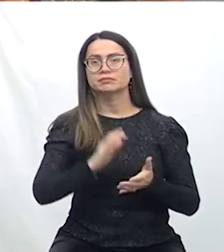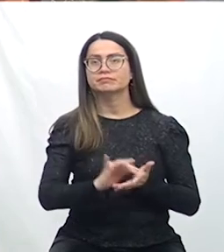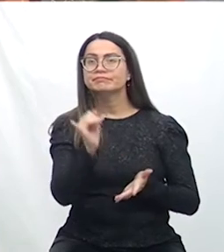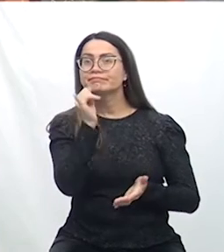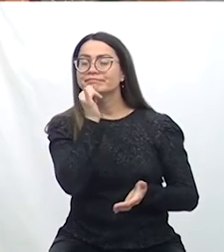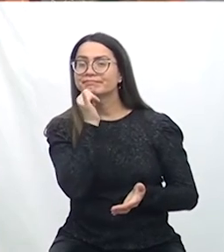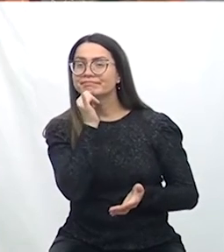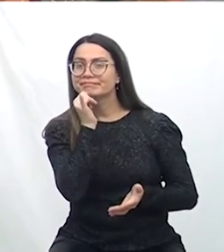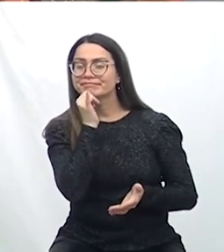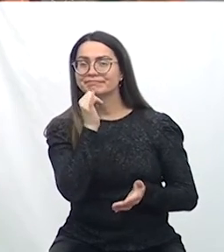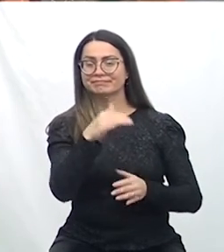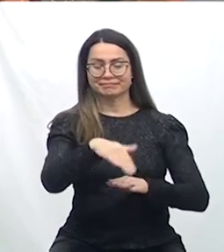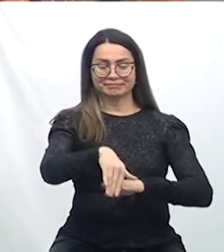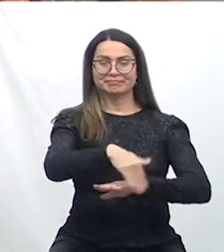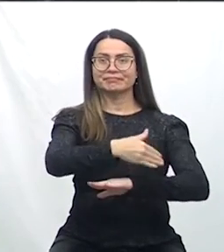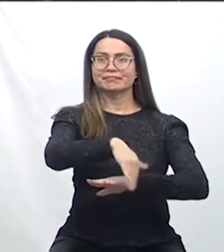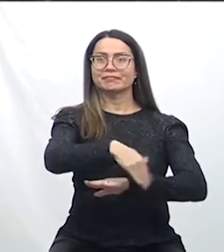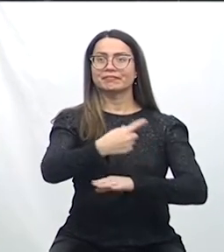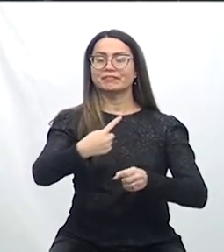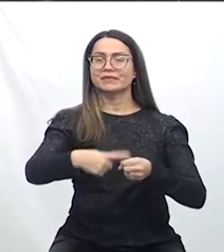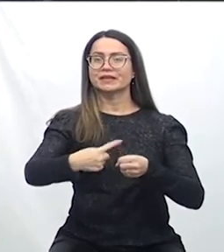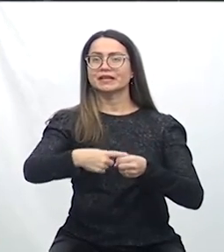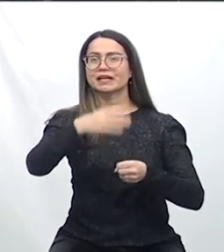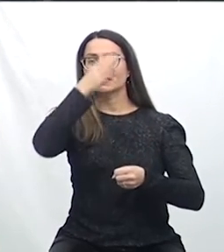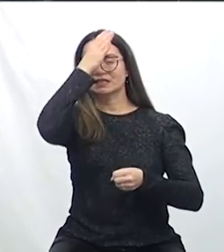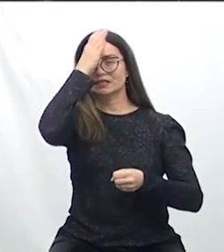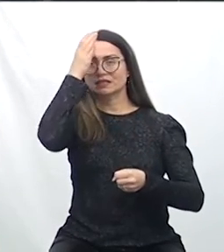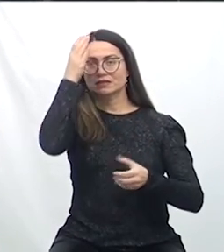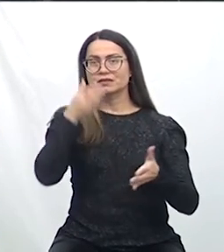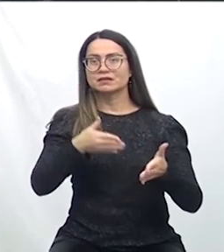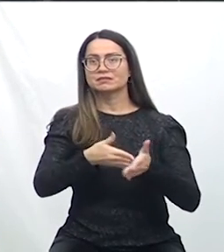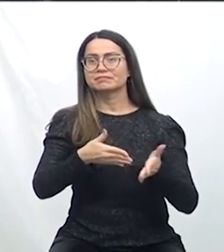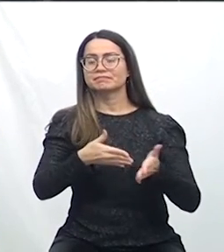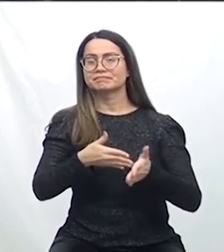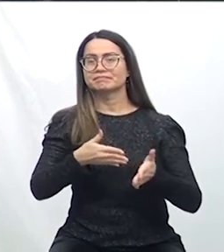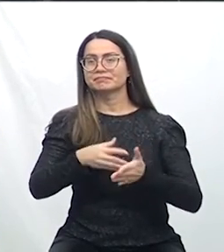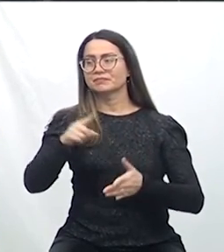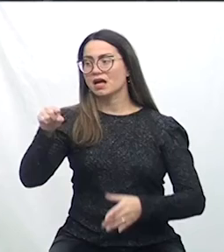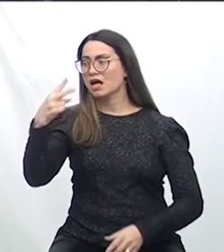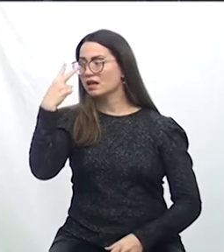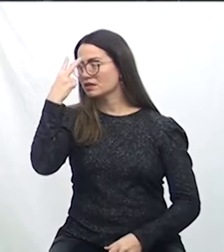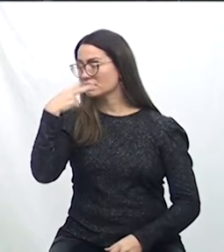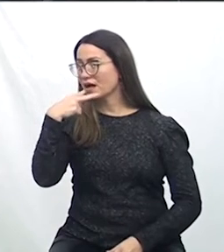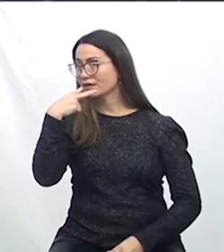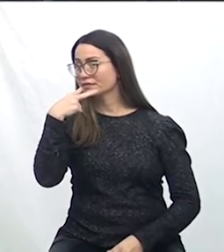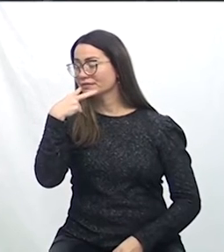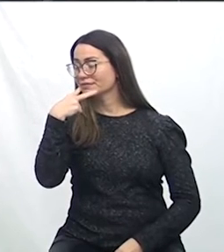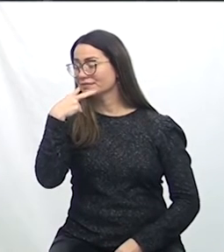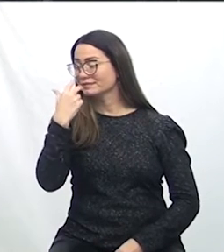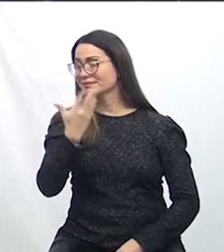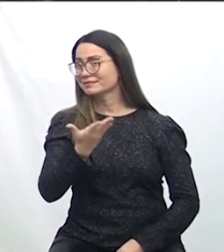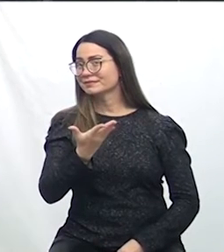Criciúma com dificuldade. O cara ele é cego, não consegue enxergar, e